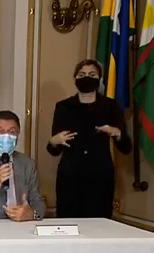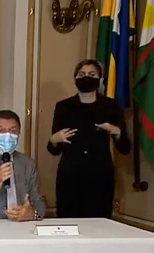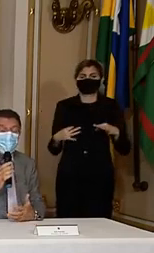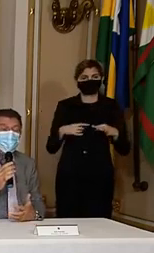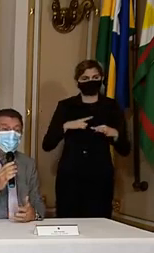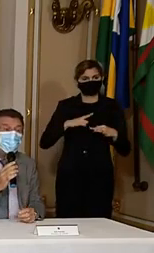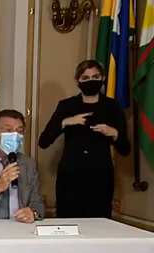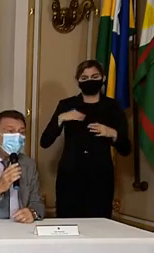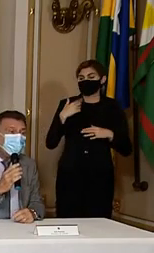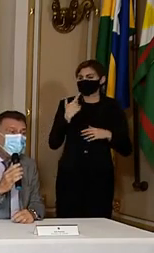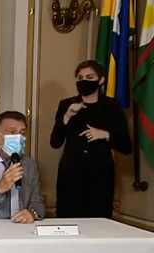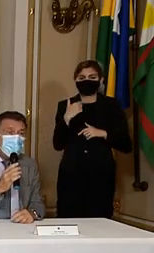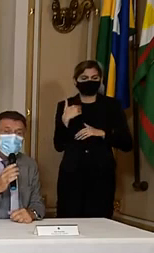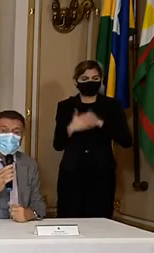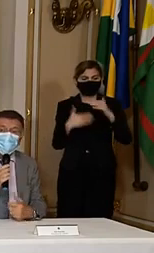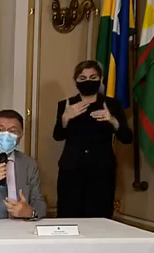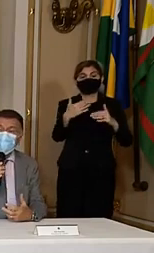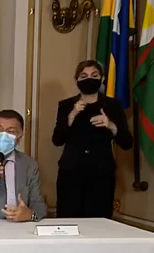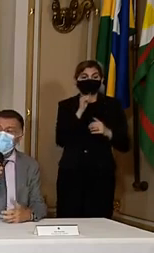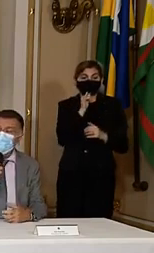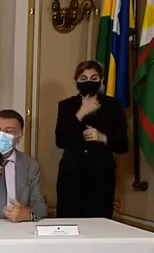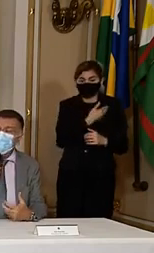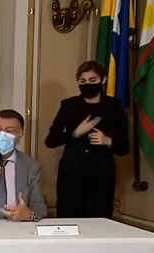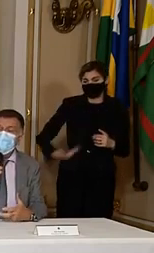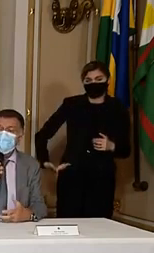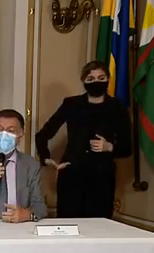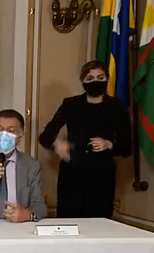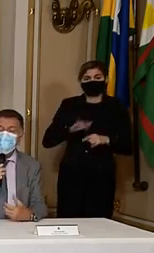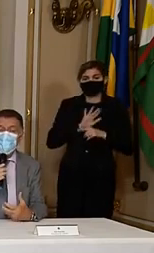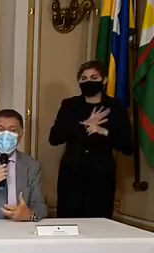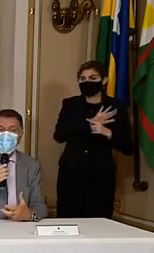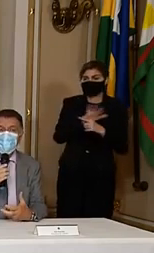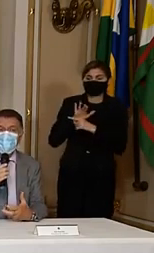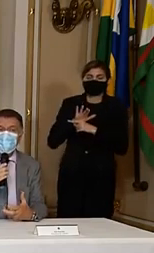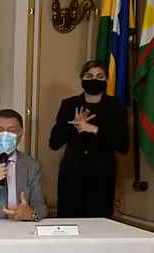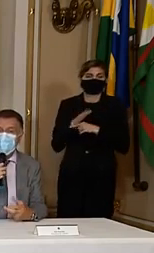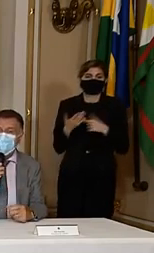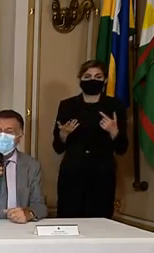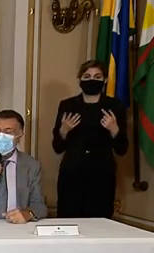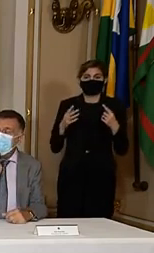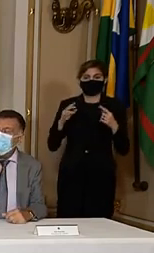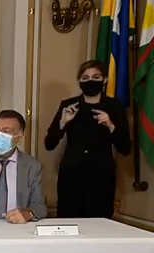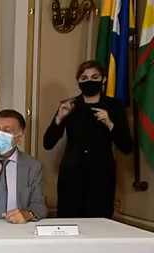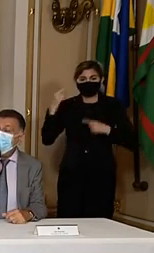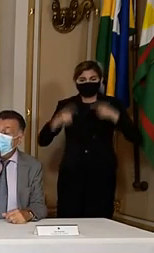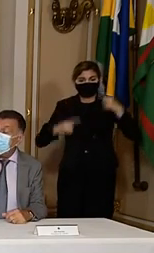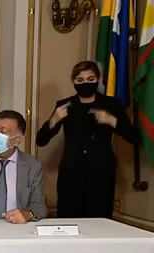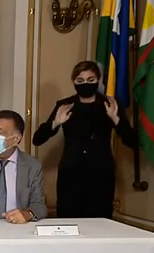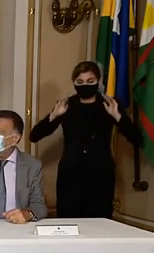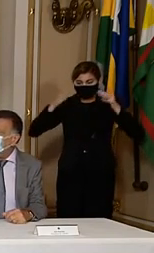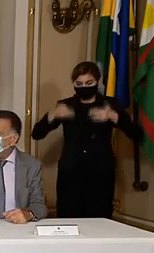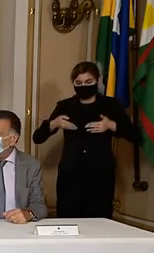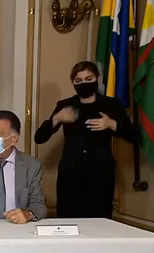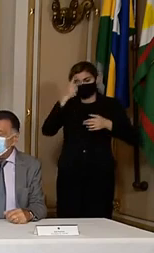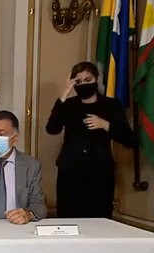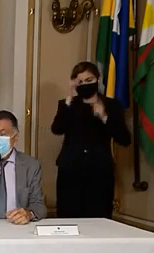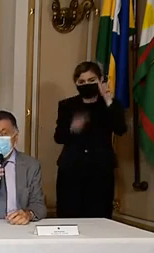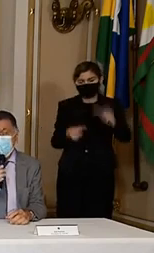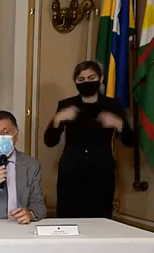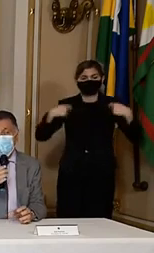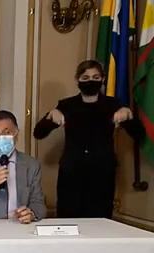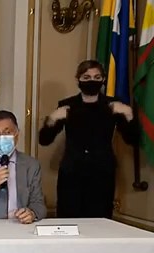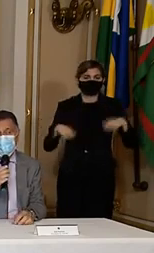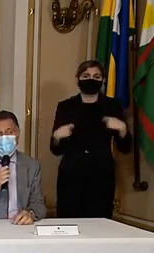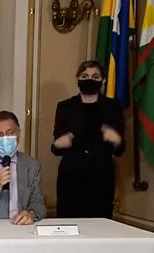que não há desenvolvimento se o governo não estende a mão não tem políticas voltadas para aqueles que mais precisam